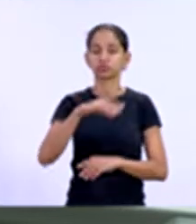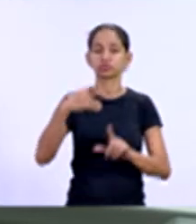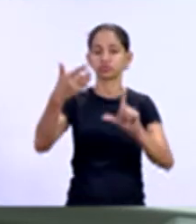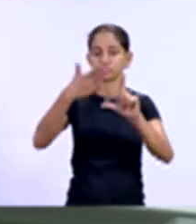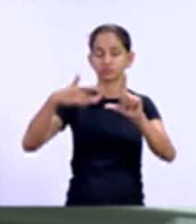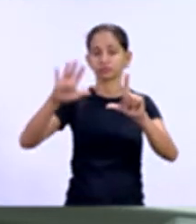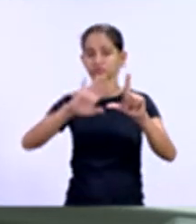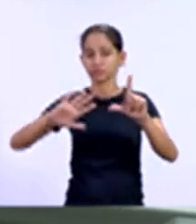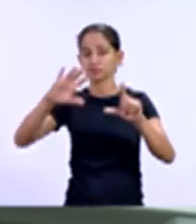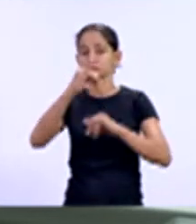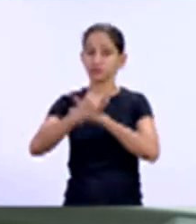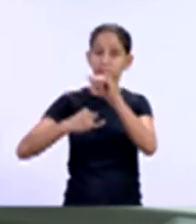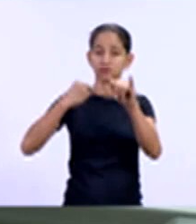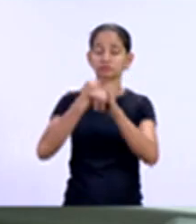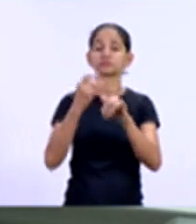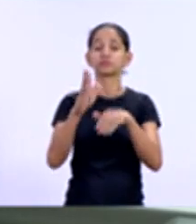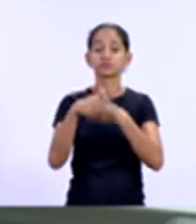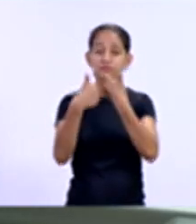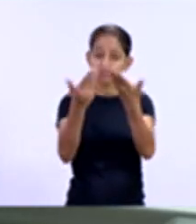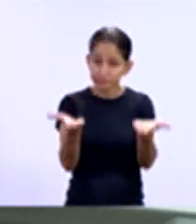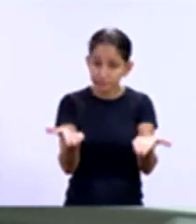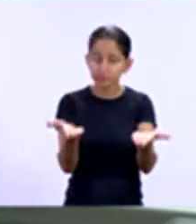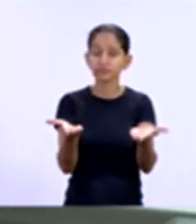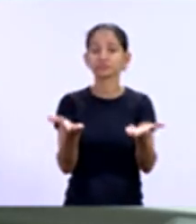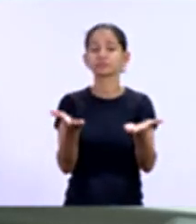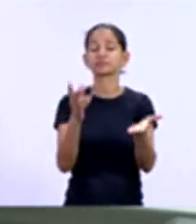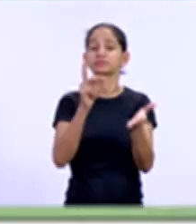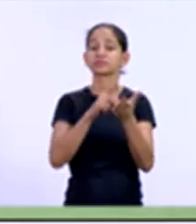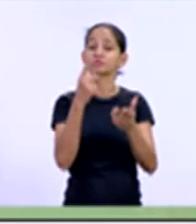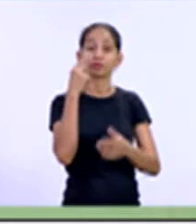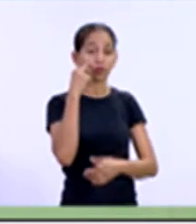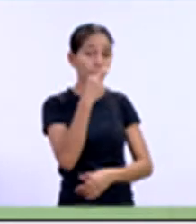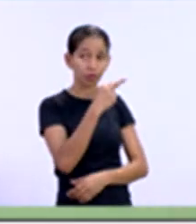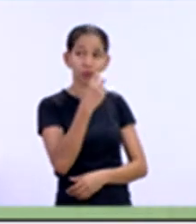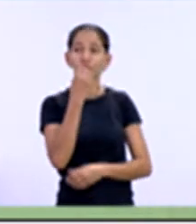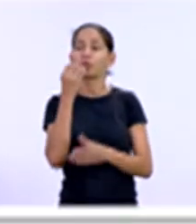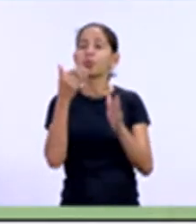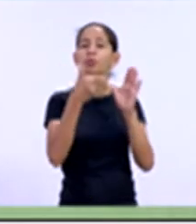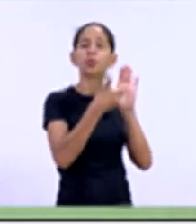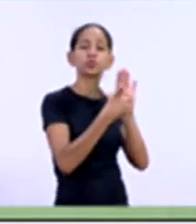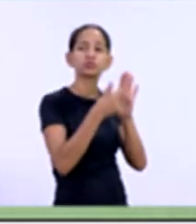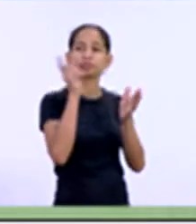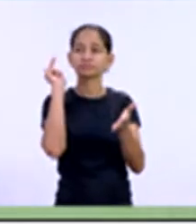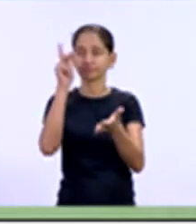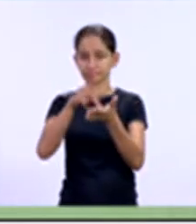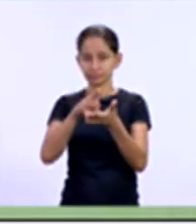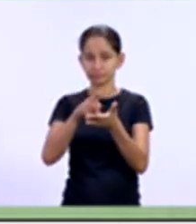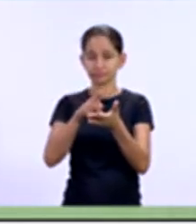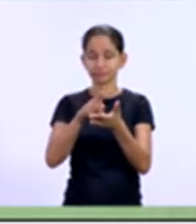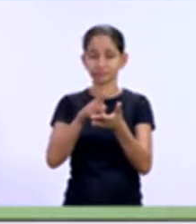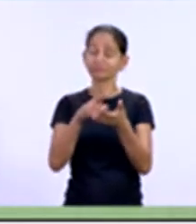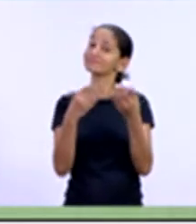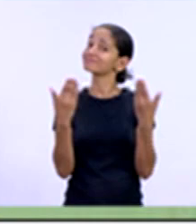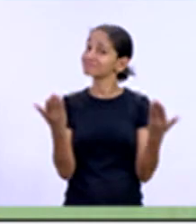virtual. O que nós queremos deixar, então, para você, olha só, nossa última tela,